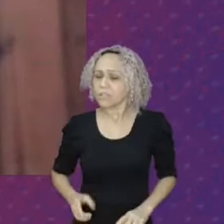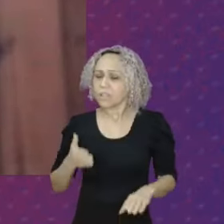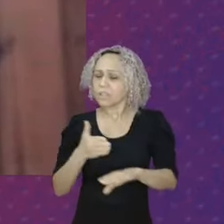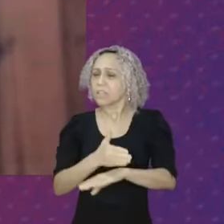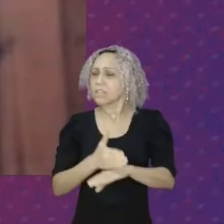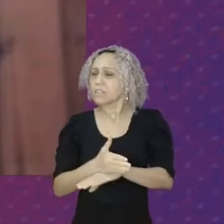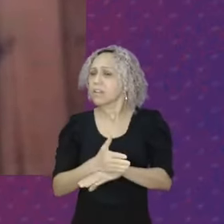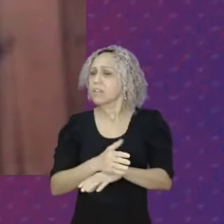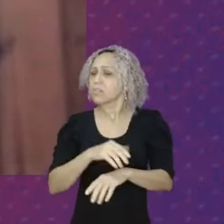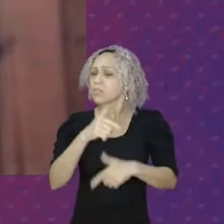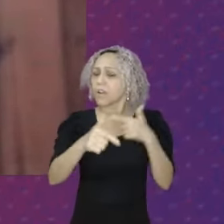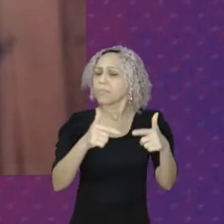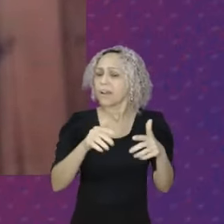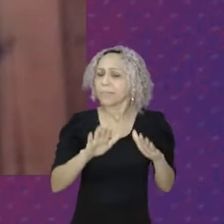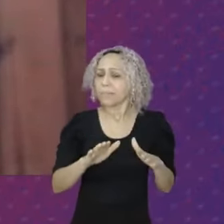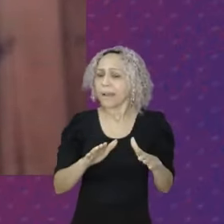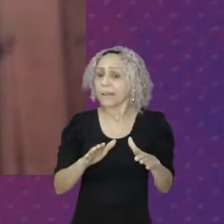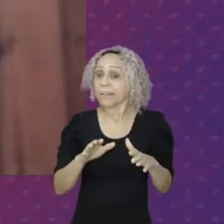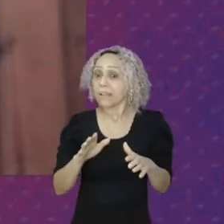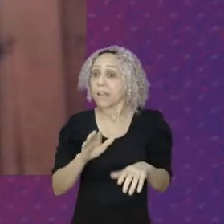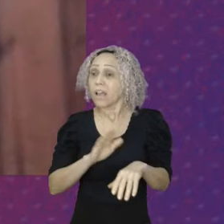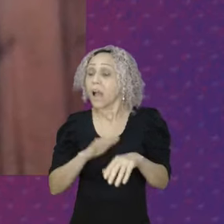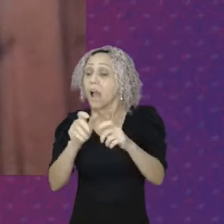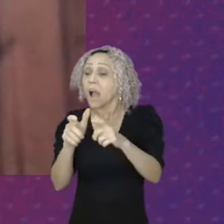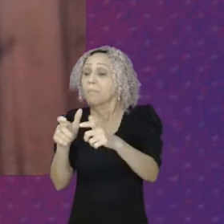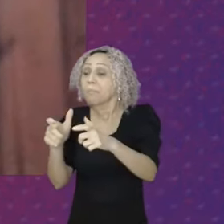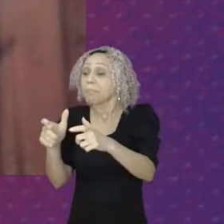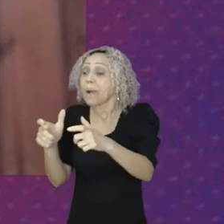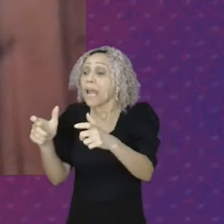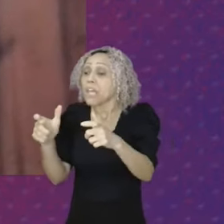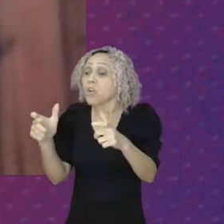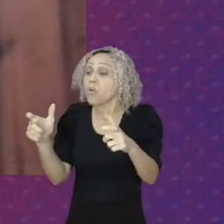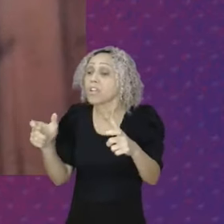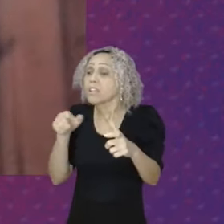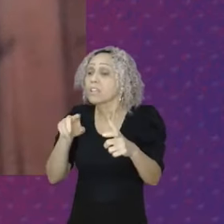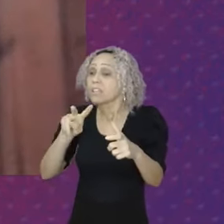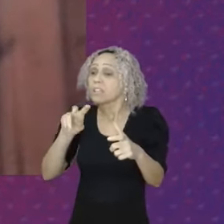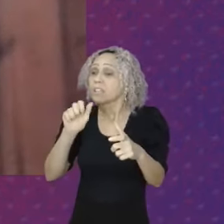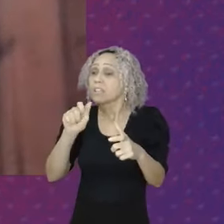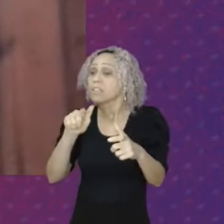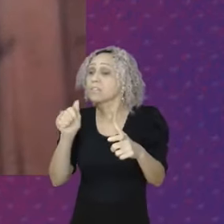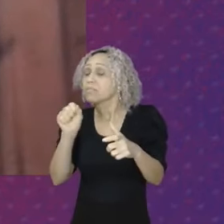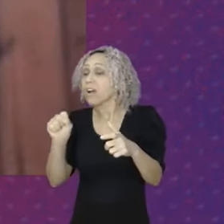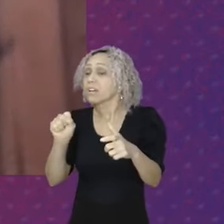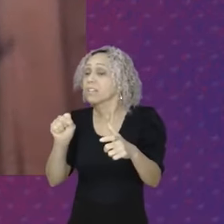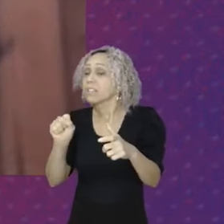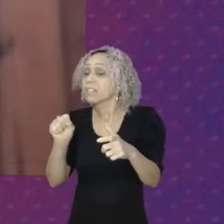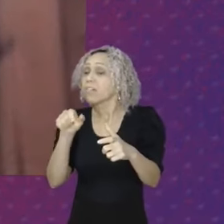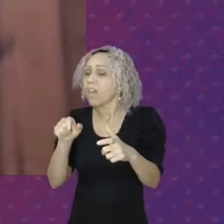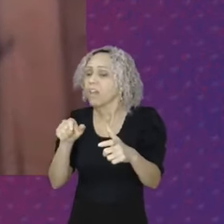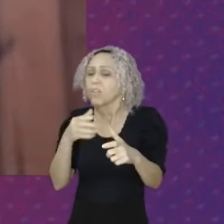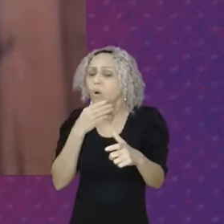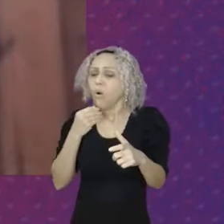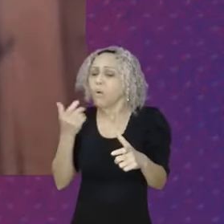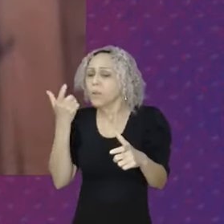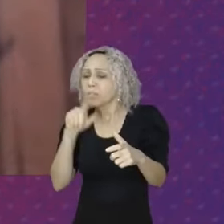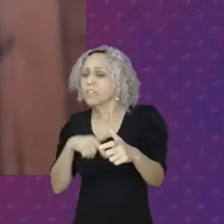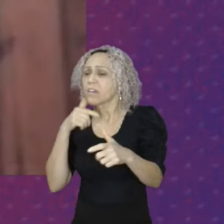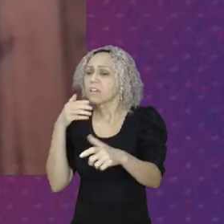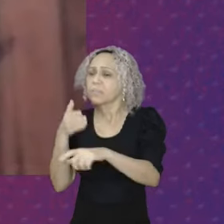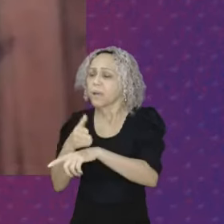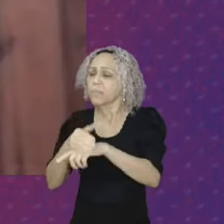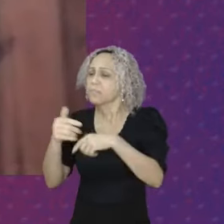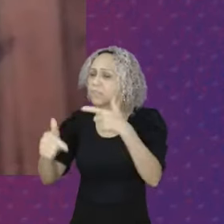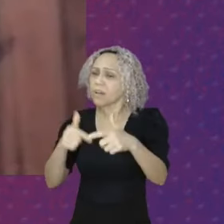aparentes porque as pessoas tem medo de que uma uma pessoa com cadeirante ou com uma pessoa mulante como